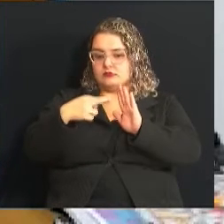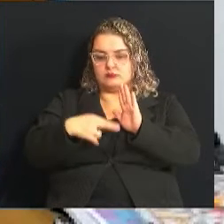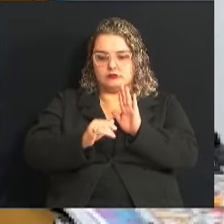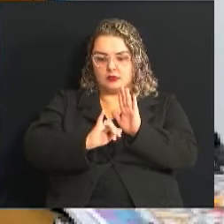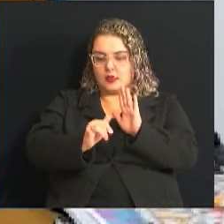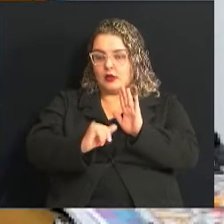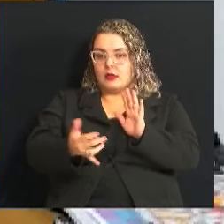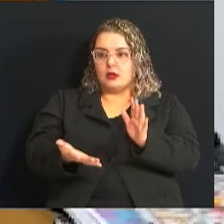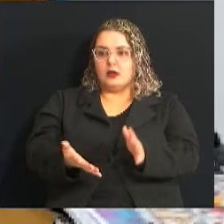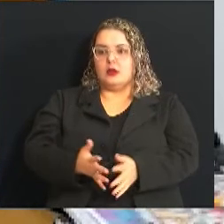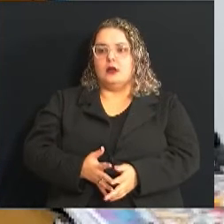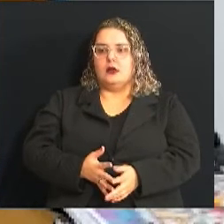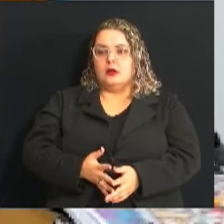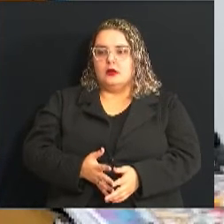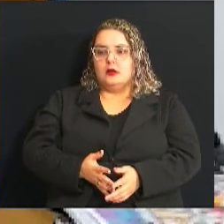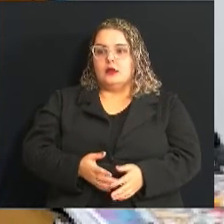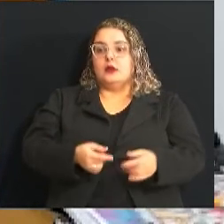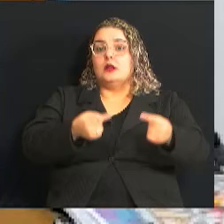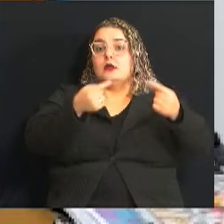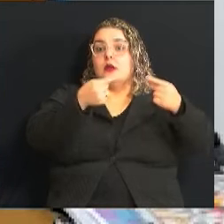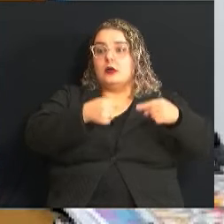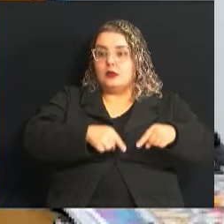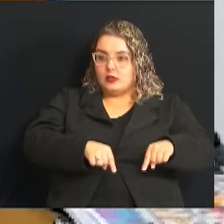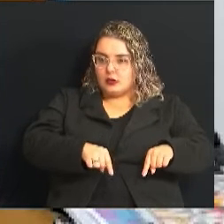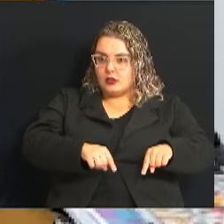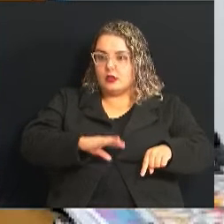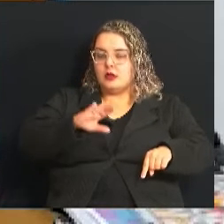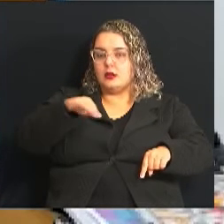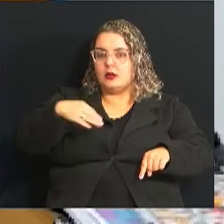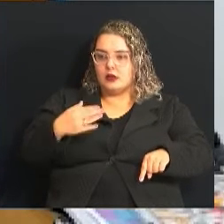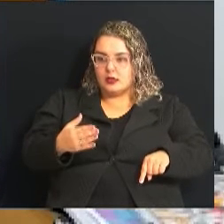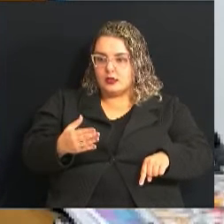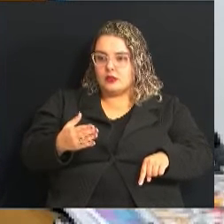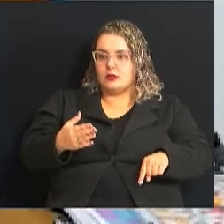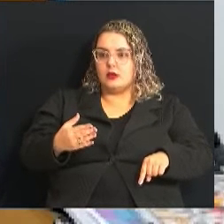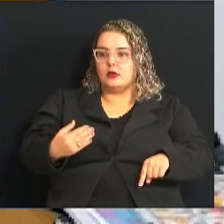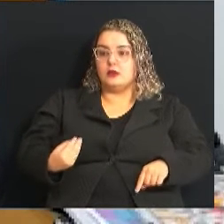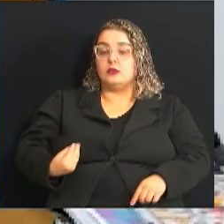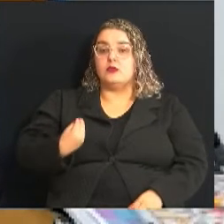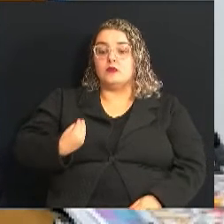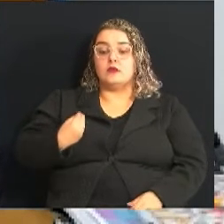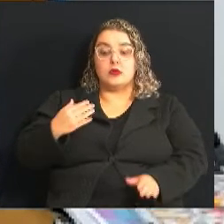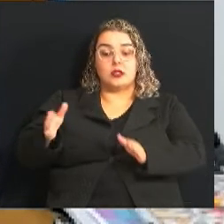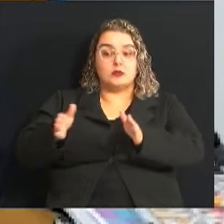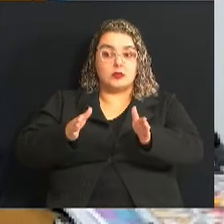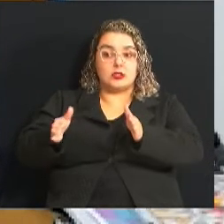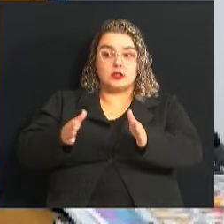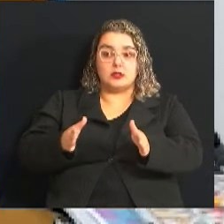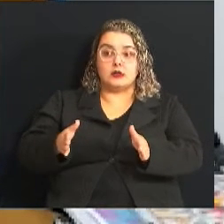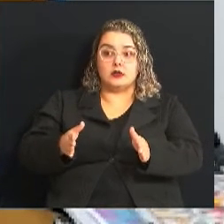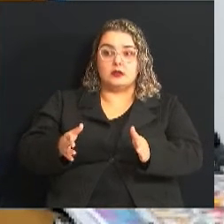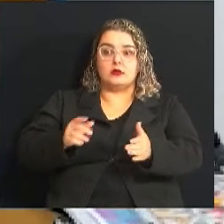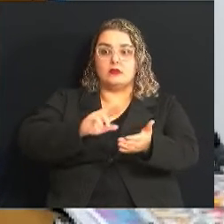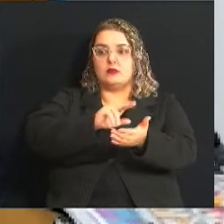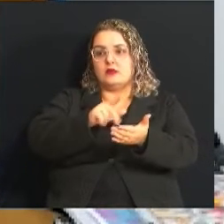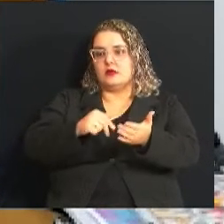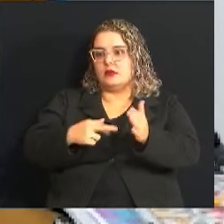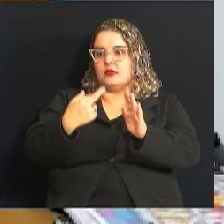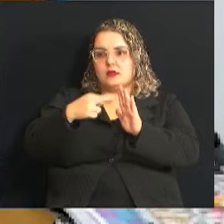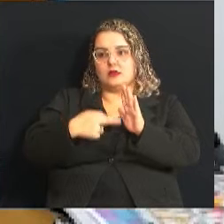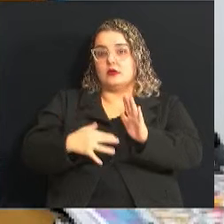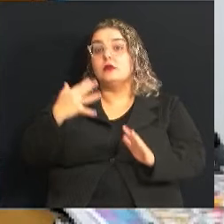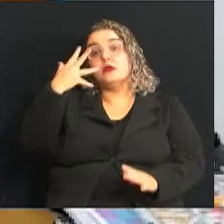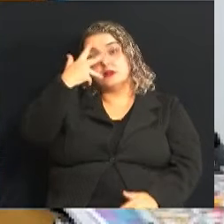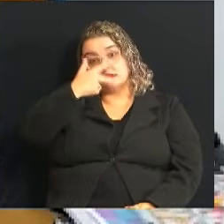que eram contra, e quando elas passaram por essa situação, aí vários relatos lindos